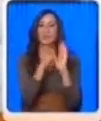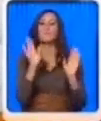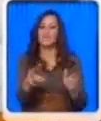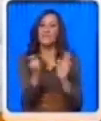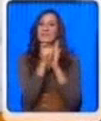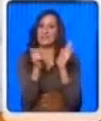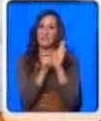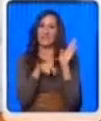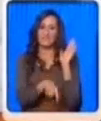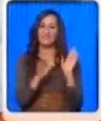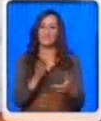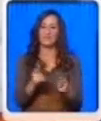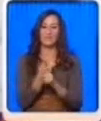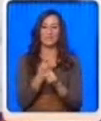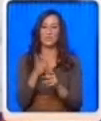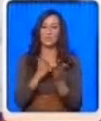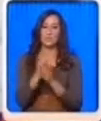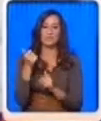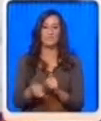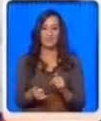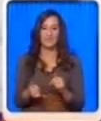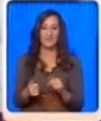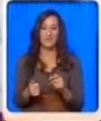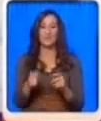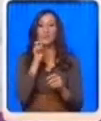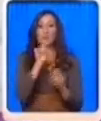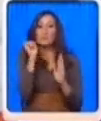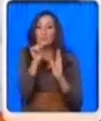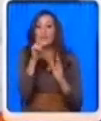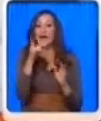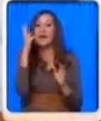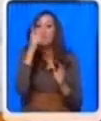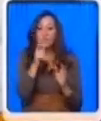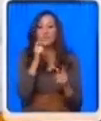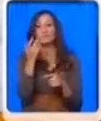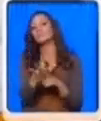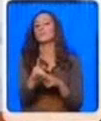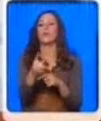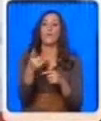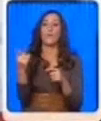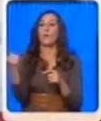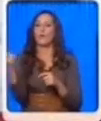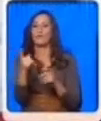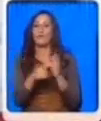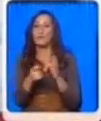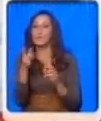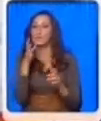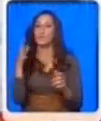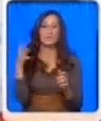tabela. Todas as coisas que não correram bem no espetáculo. Nunca havia. Com os respectivos nomes dos atores. Sim. Por exemplo, ou faltam à cena, por